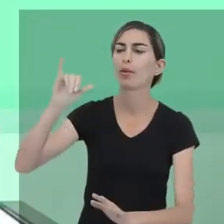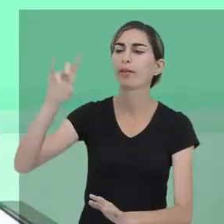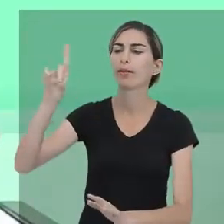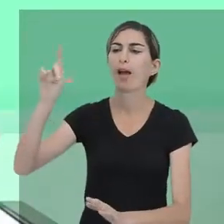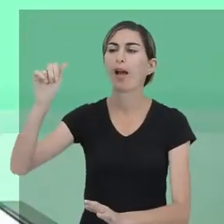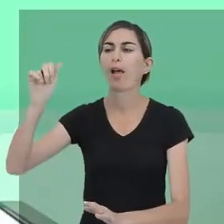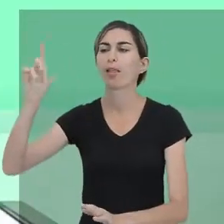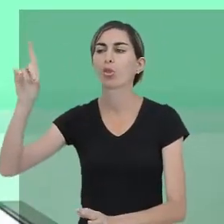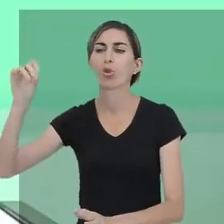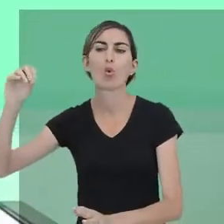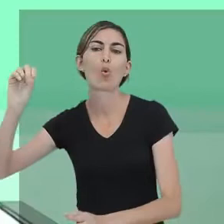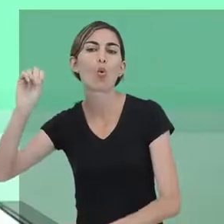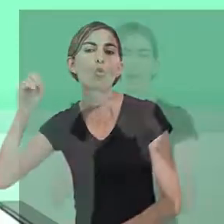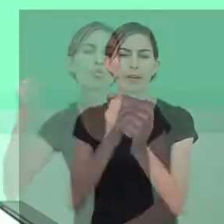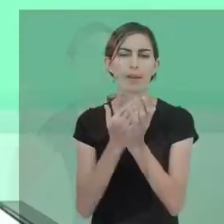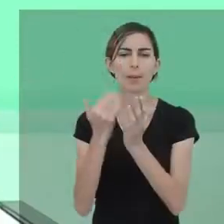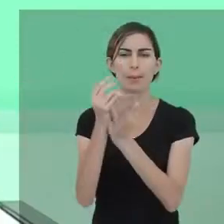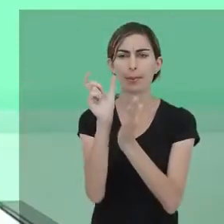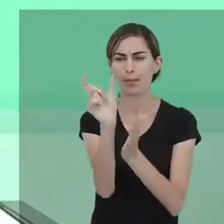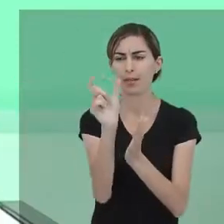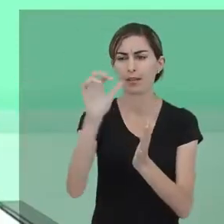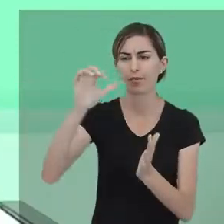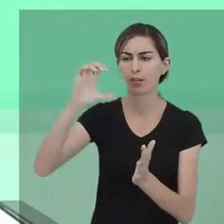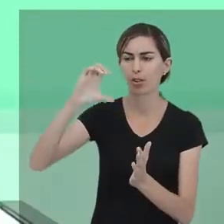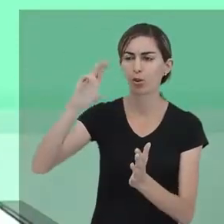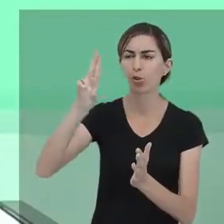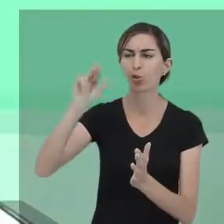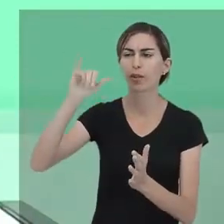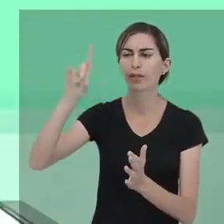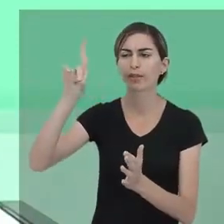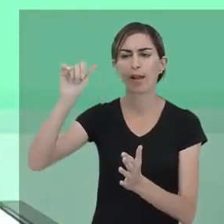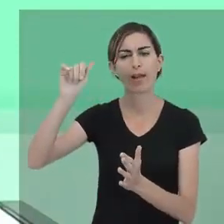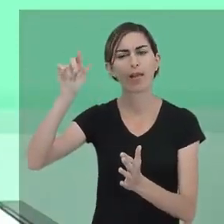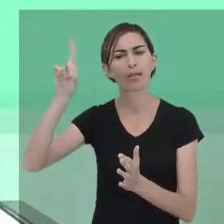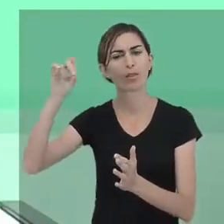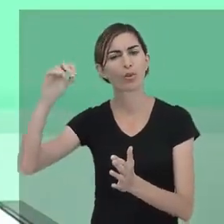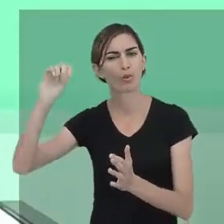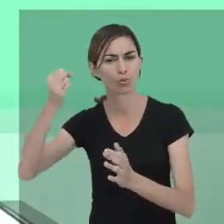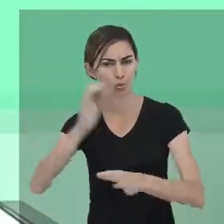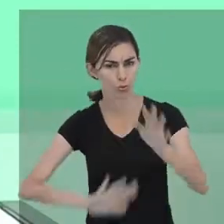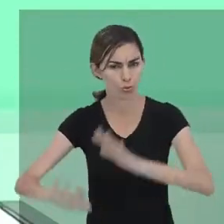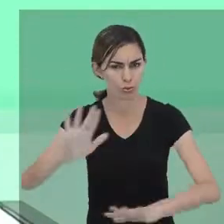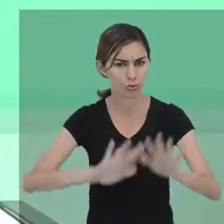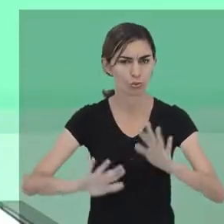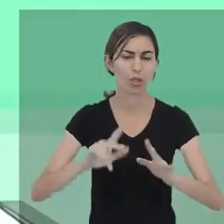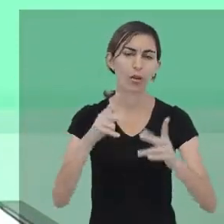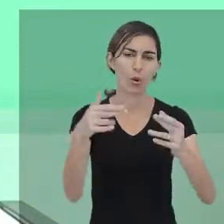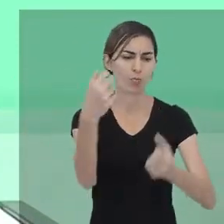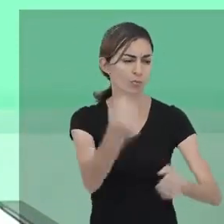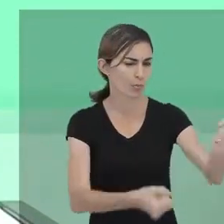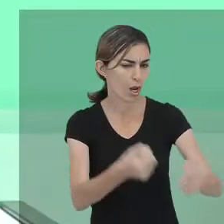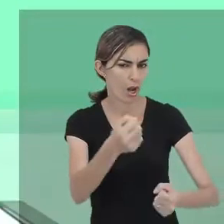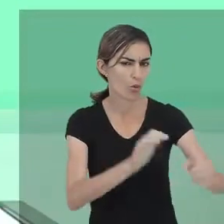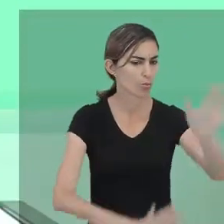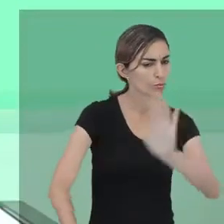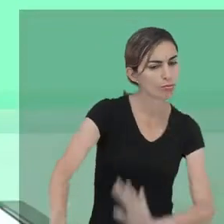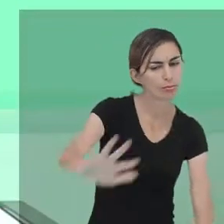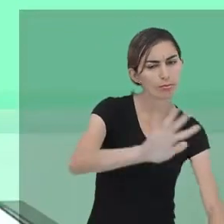cuidadoso. Ok? Então, this transport is careful. Esse transporte é cuidadoso.